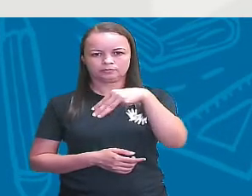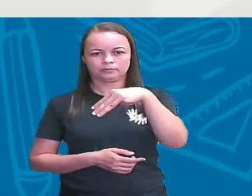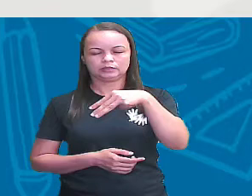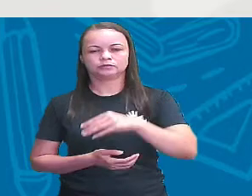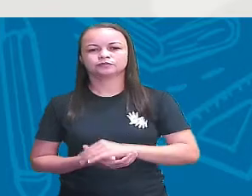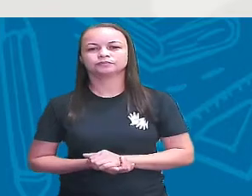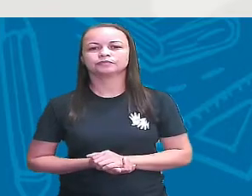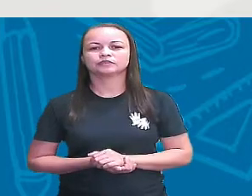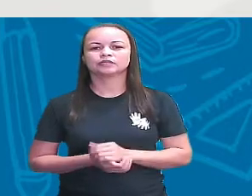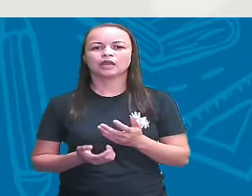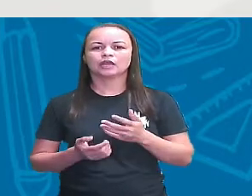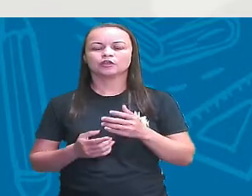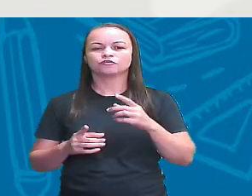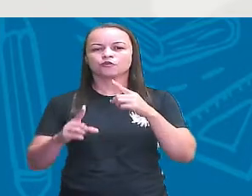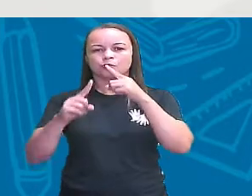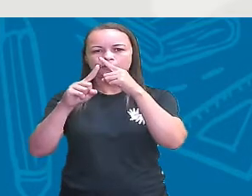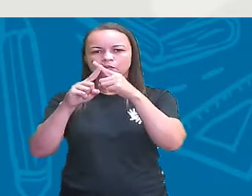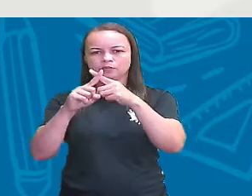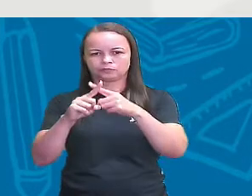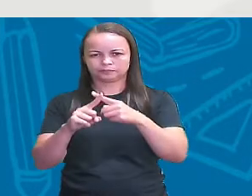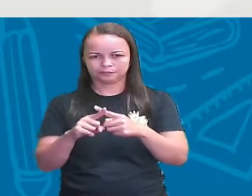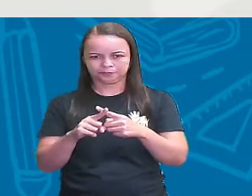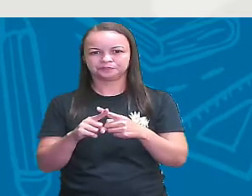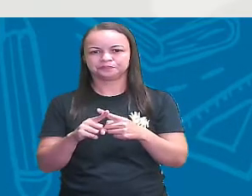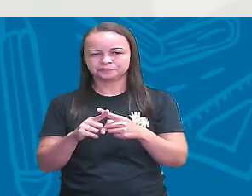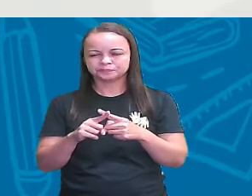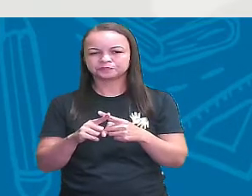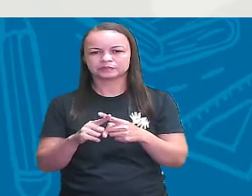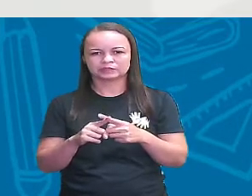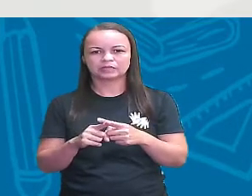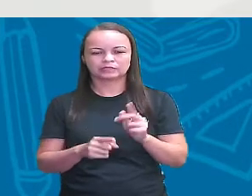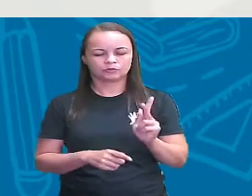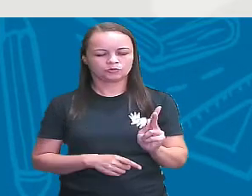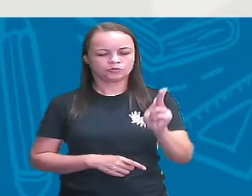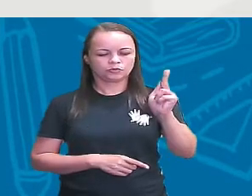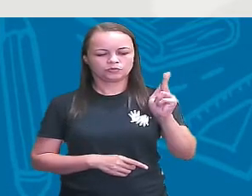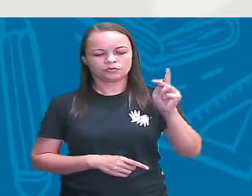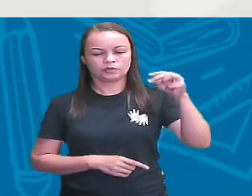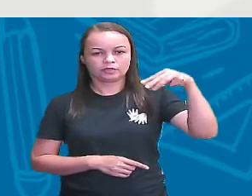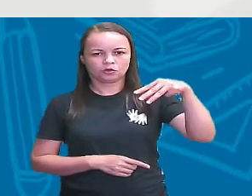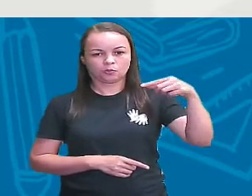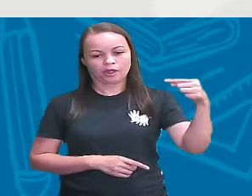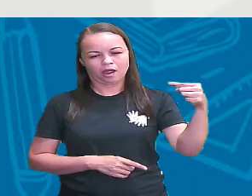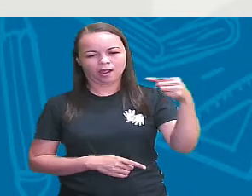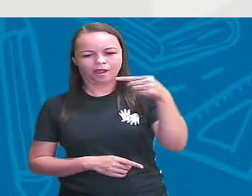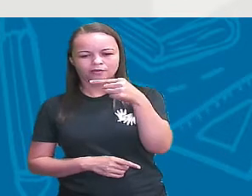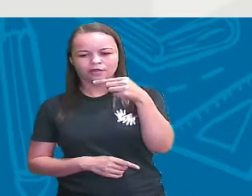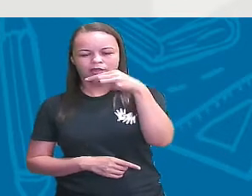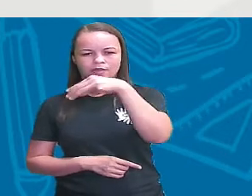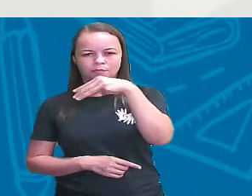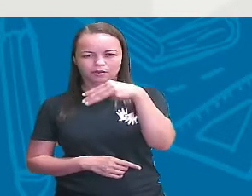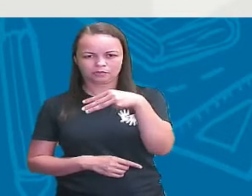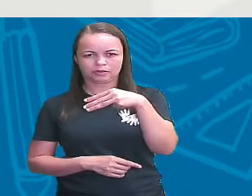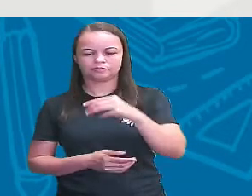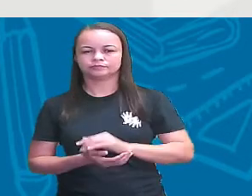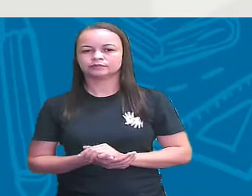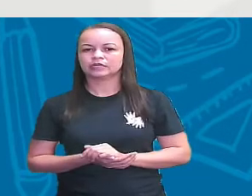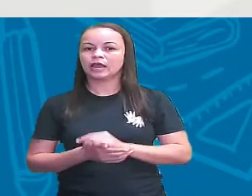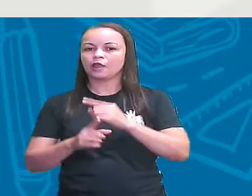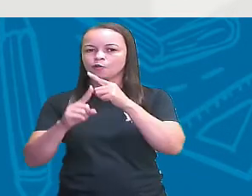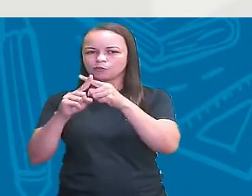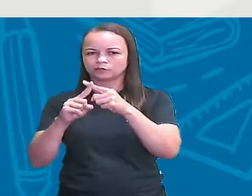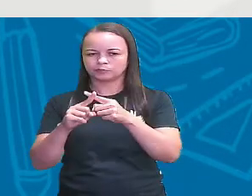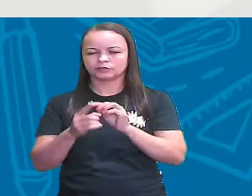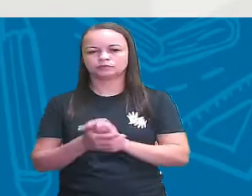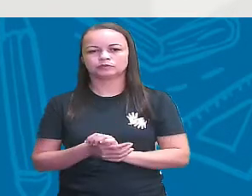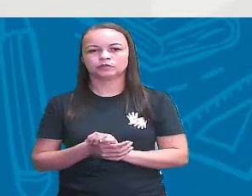vou multiplicar. Eu vou multiplicar o número. Mas quando eu estiver saindo